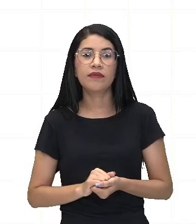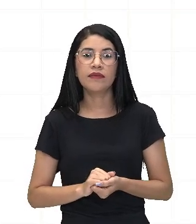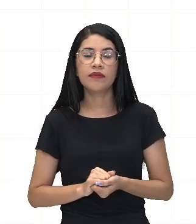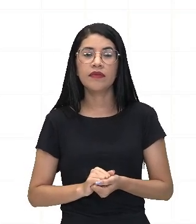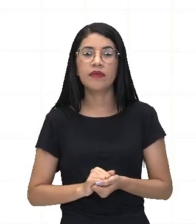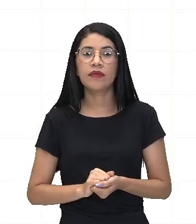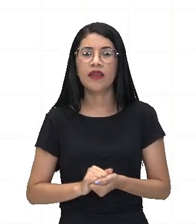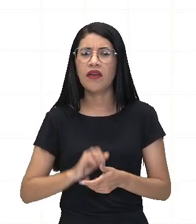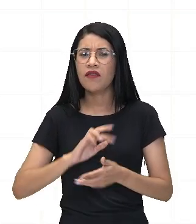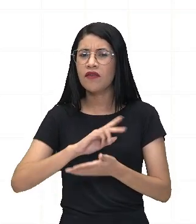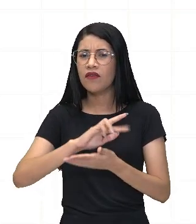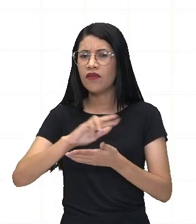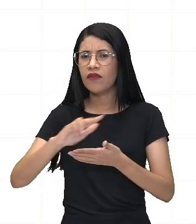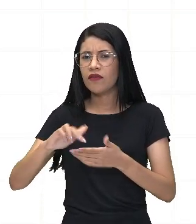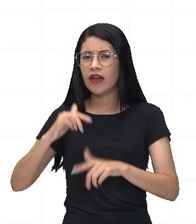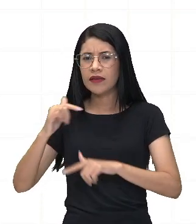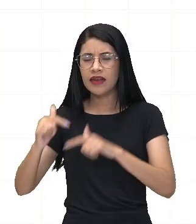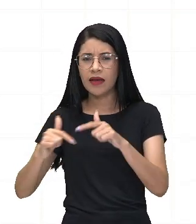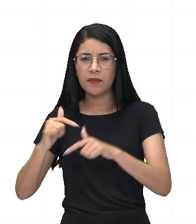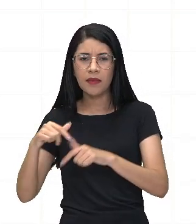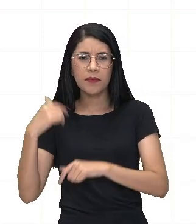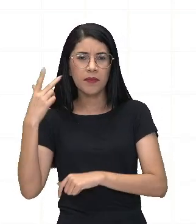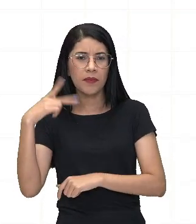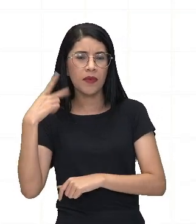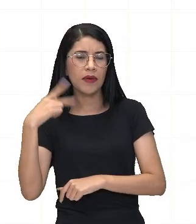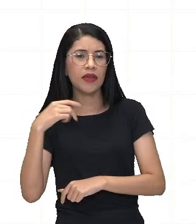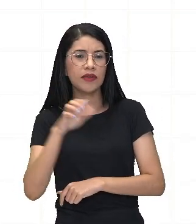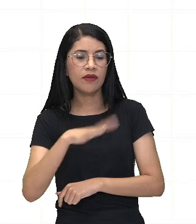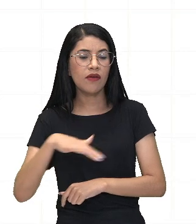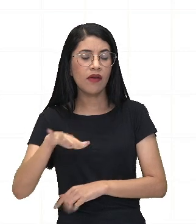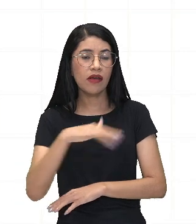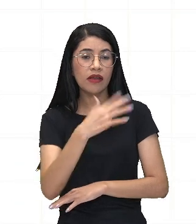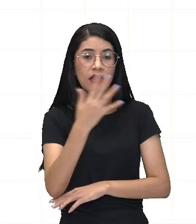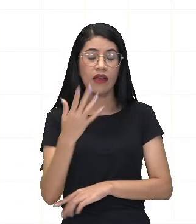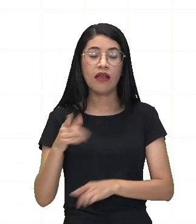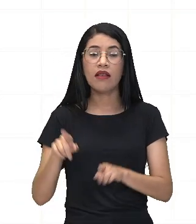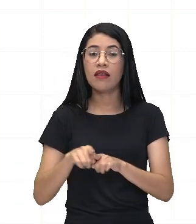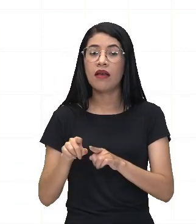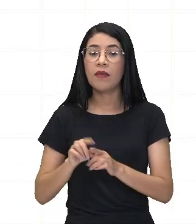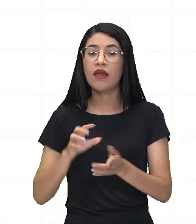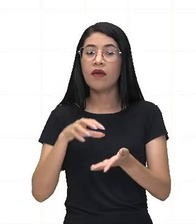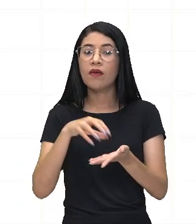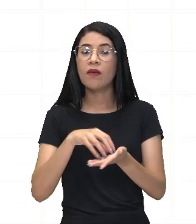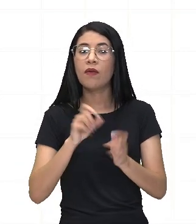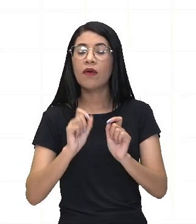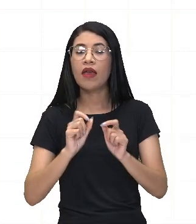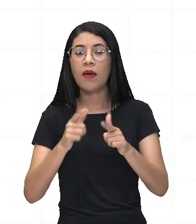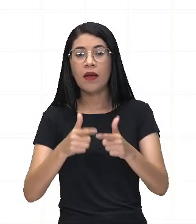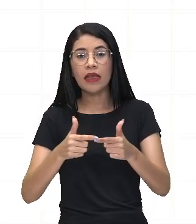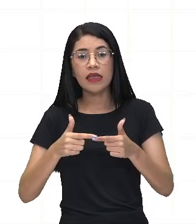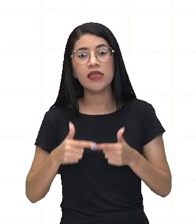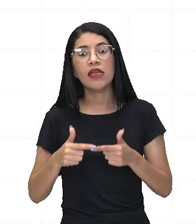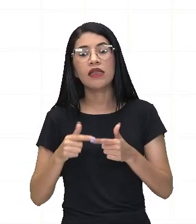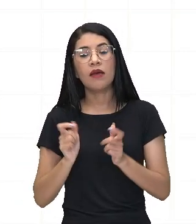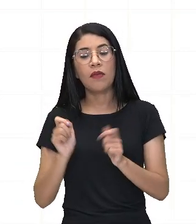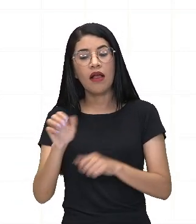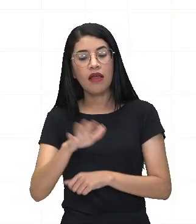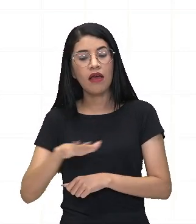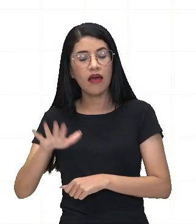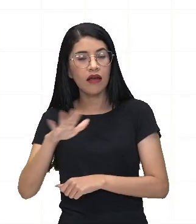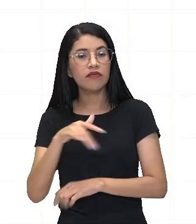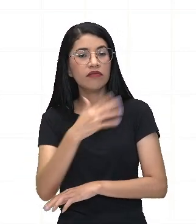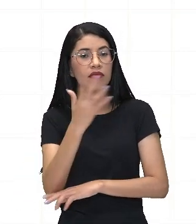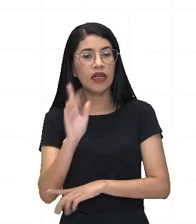ações das políticas nacionais de meio ambiente. O IBAMA é o órgão que vai conceder licenças ambientais e